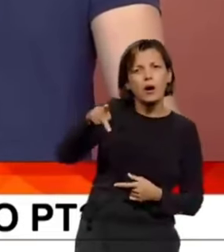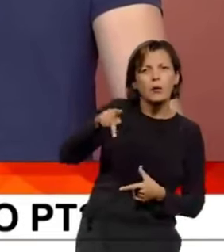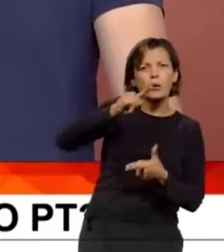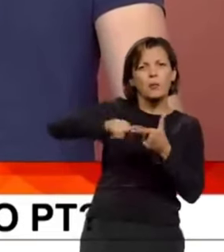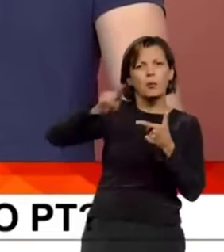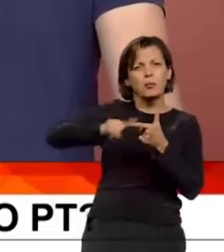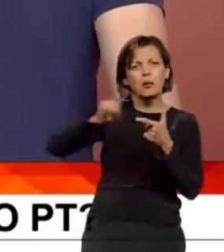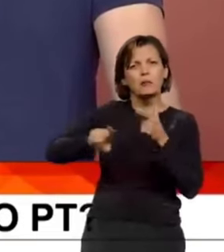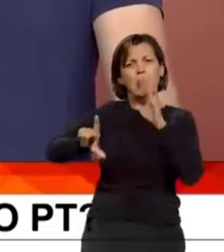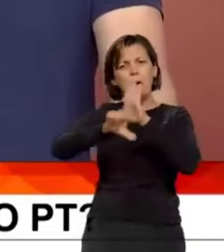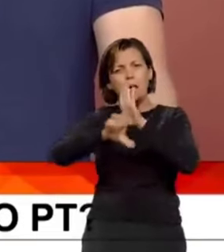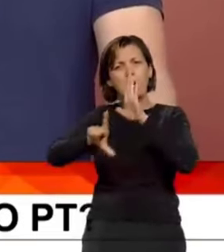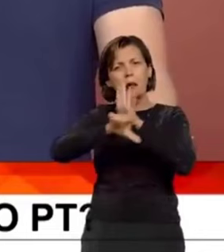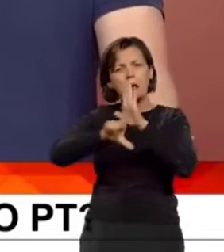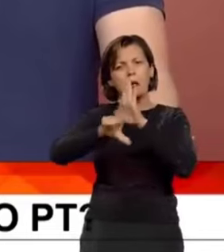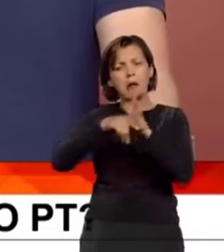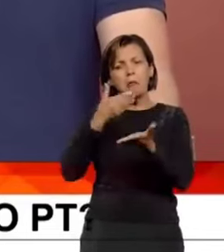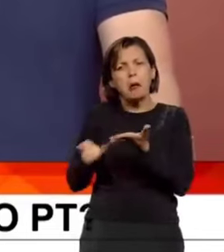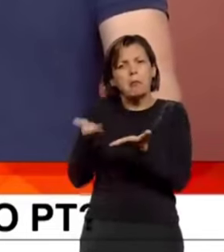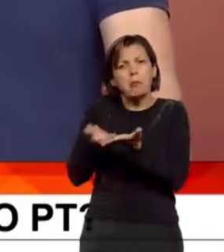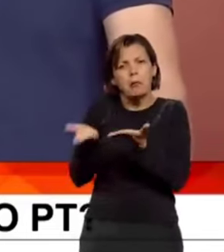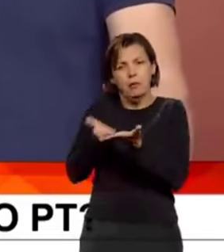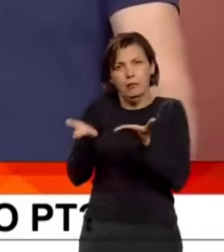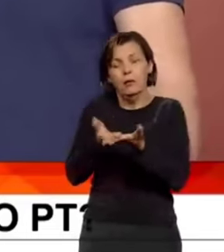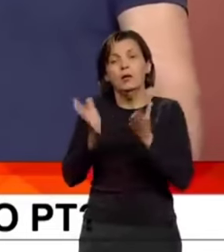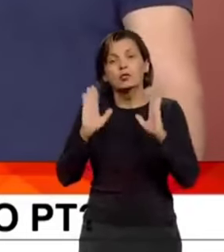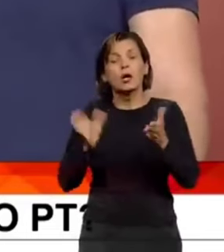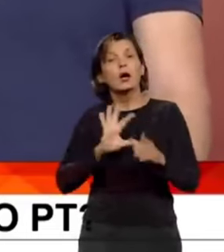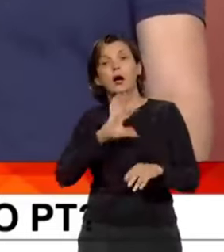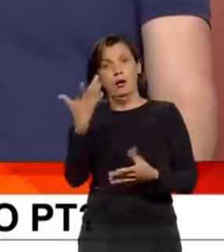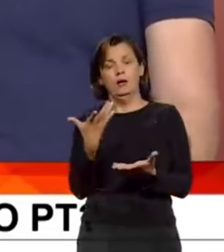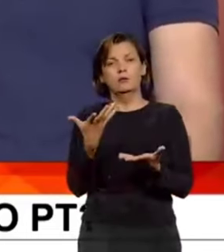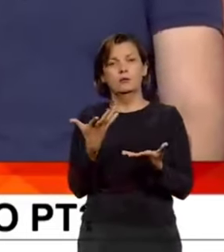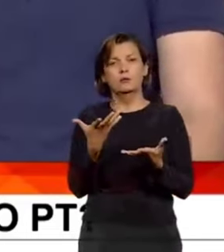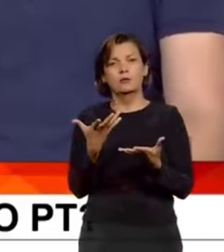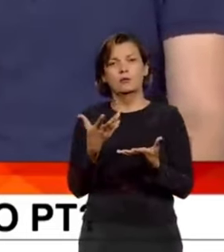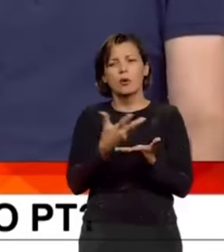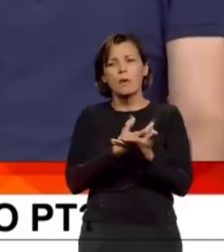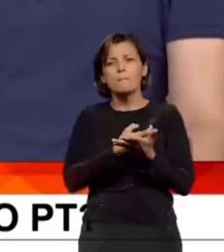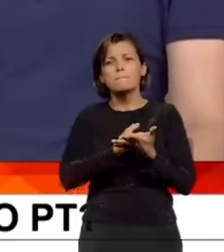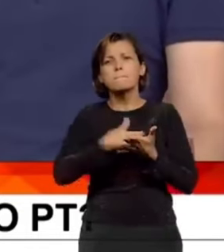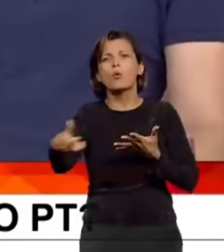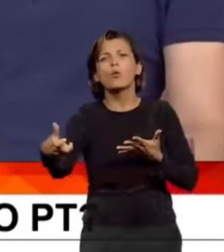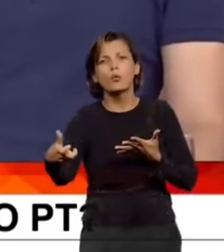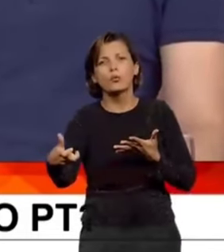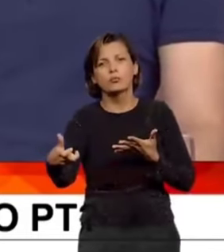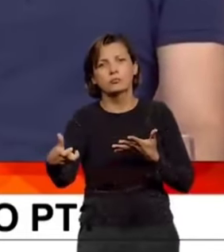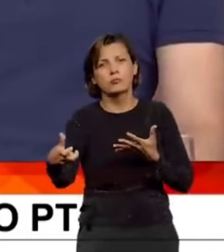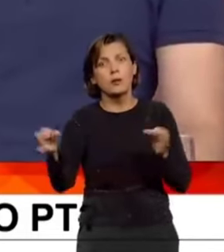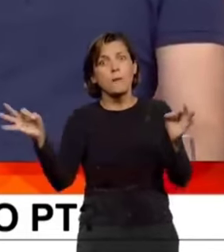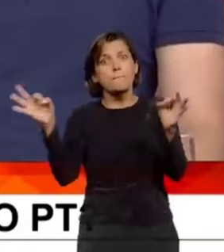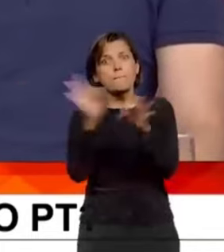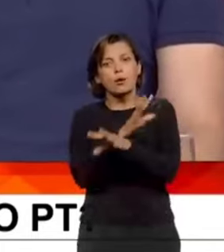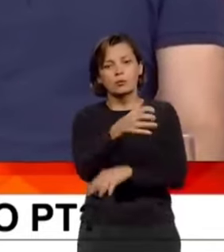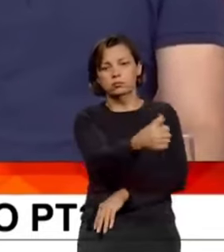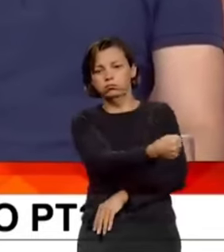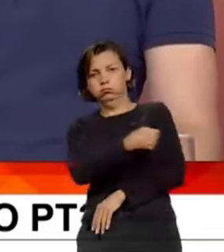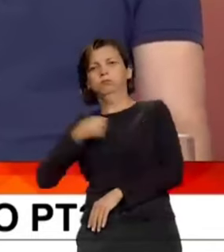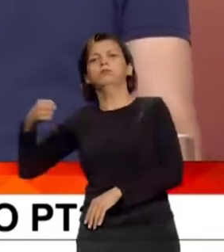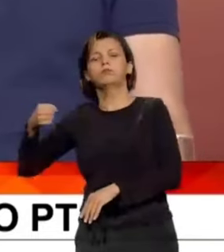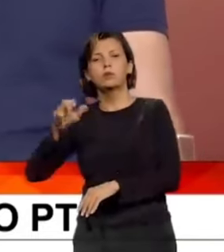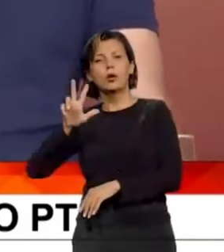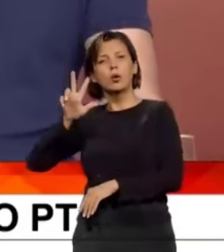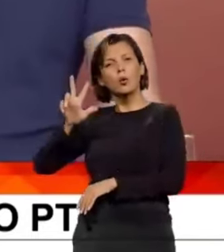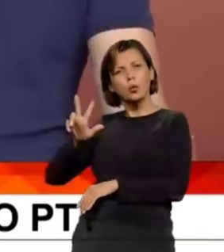e depois de tudo isso contra o povo brasileiro depois da usurpação de poder precisava tirar aquele que